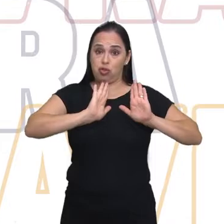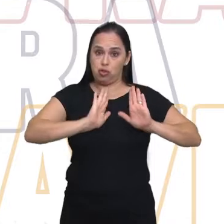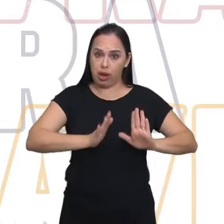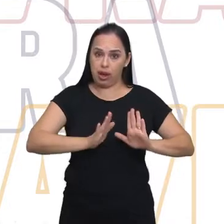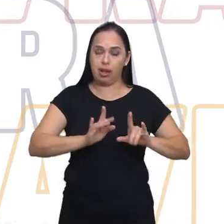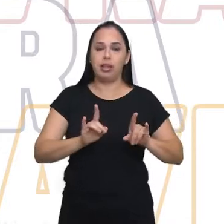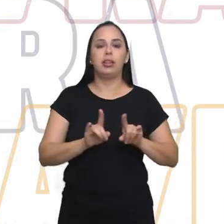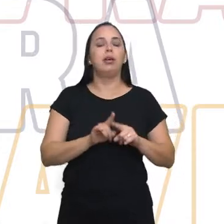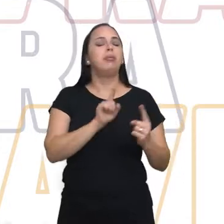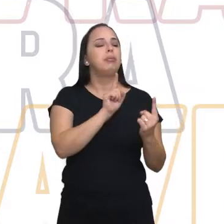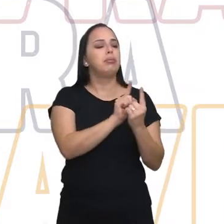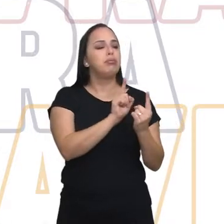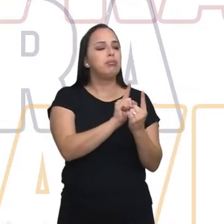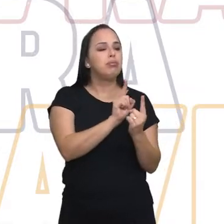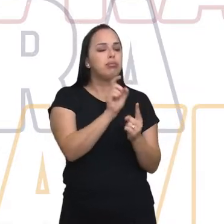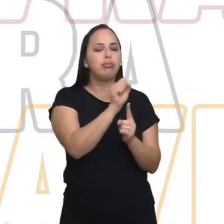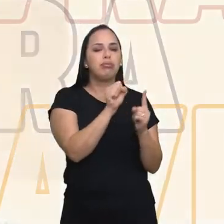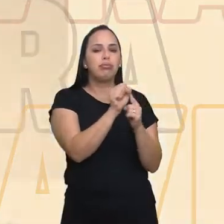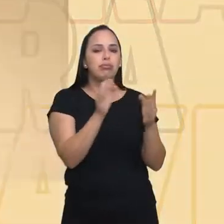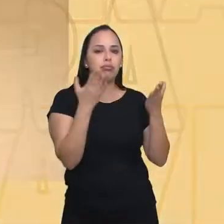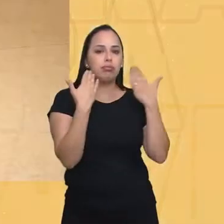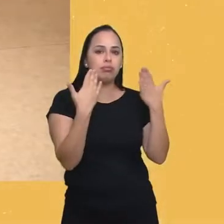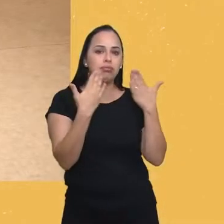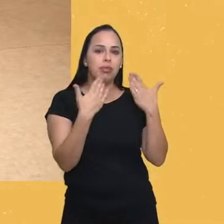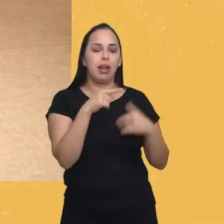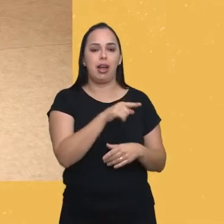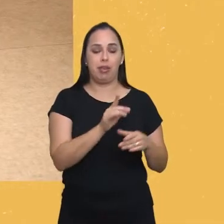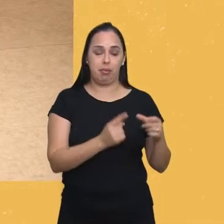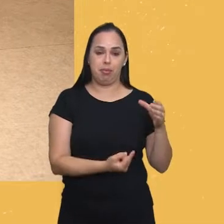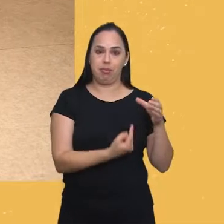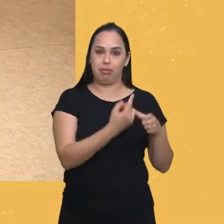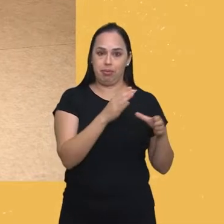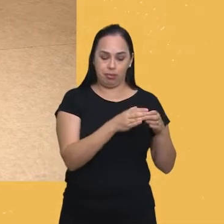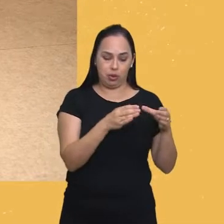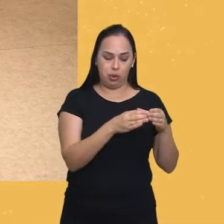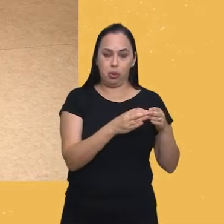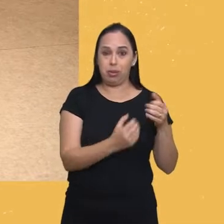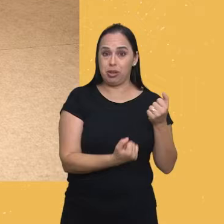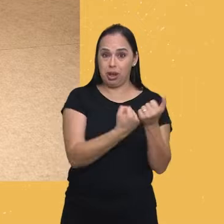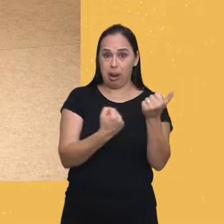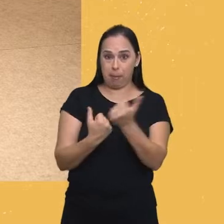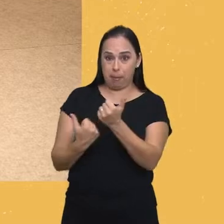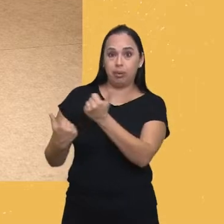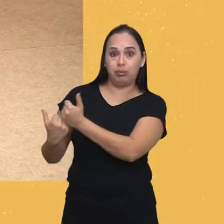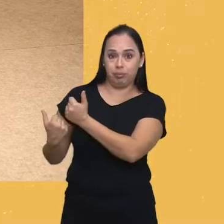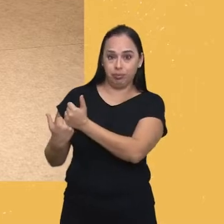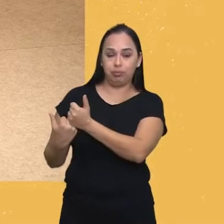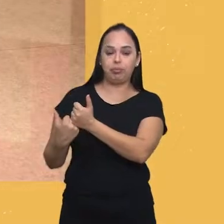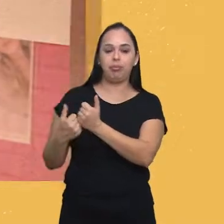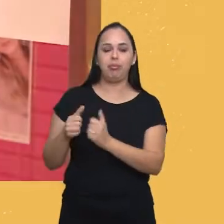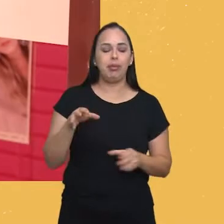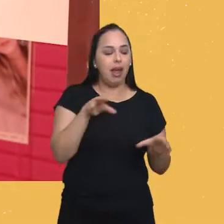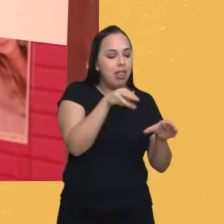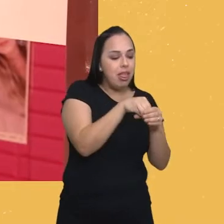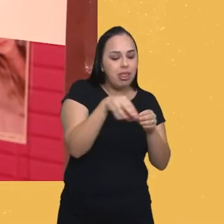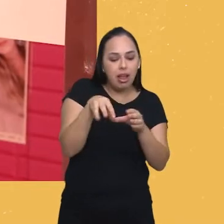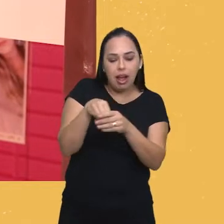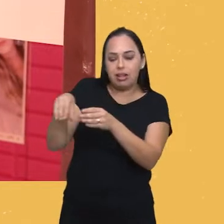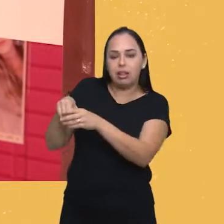ser atendidas psicossocialmente. Então, elas vão para esse grupo de apoio e dentro desse grupo